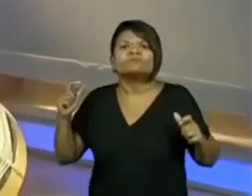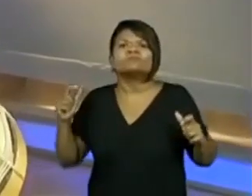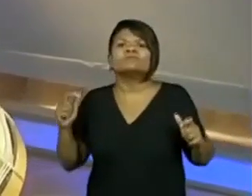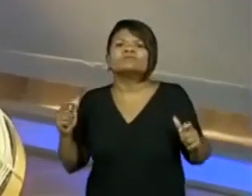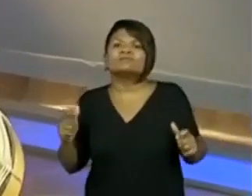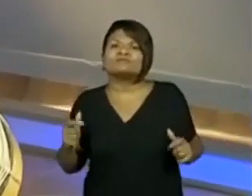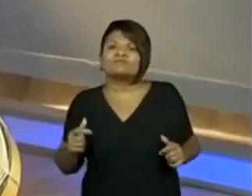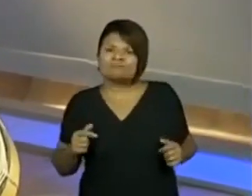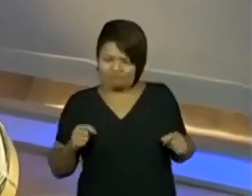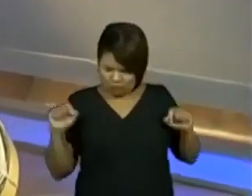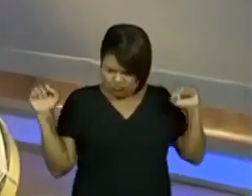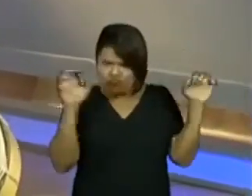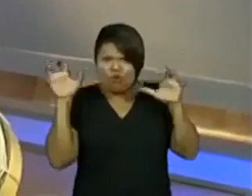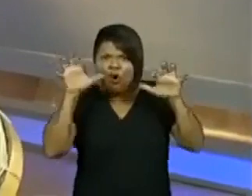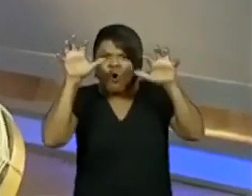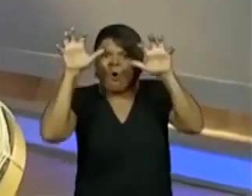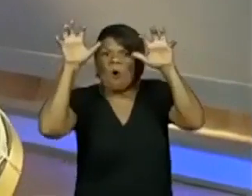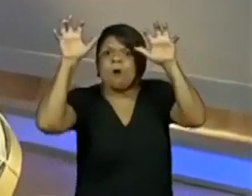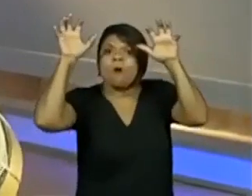A voz trovão,